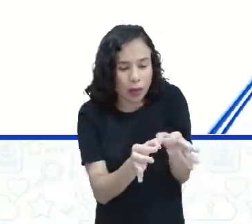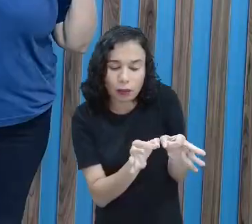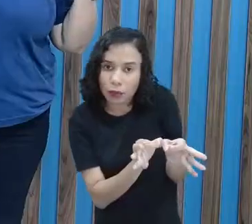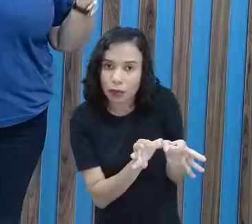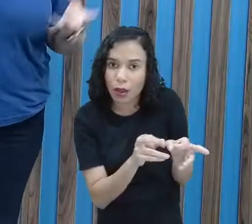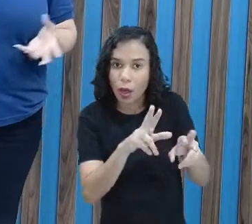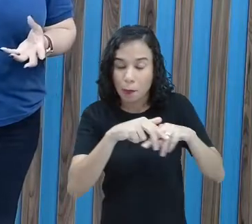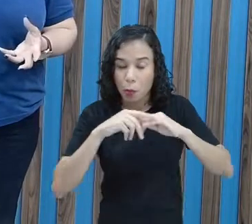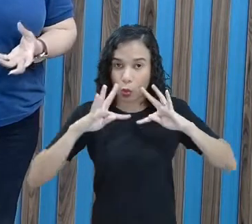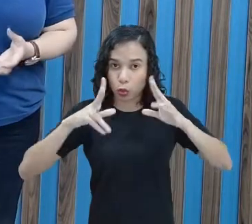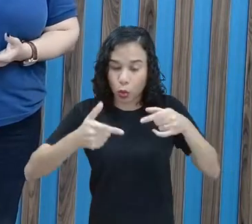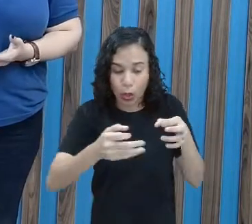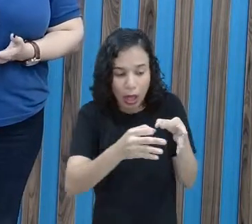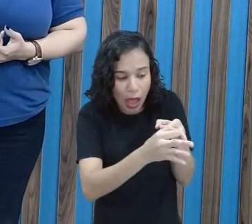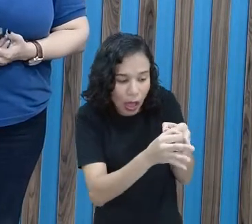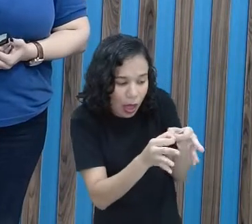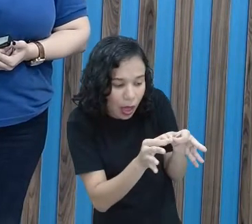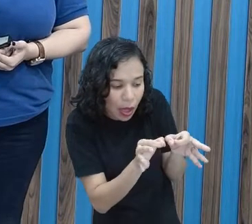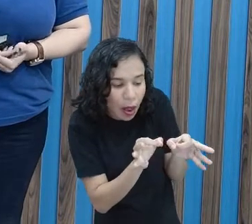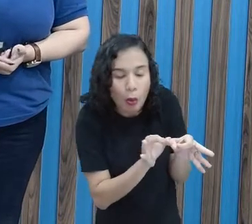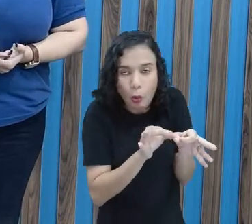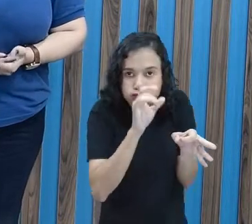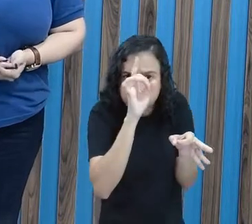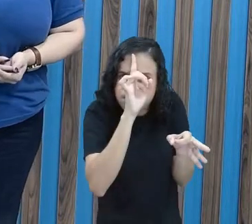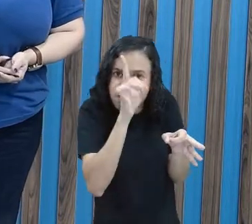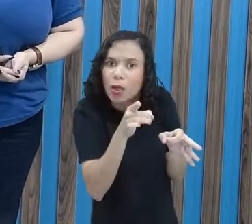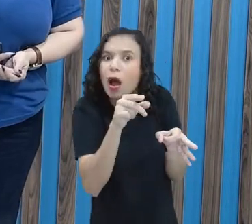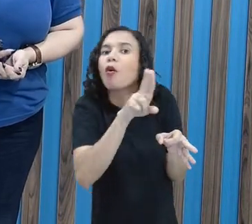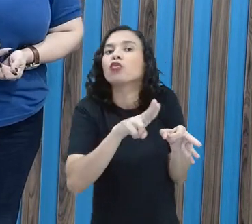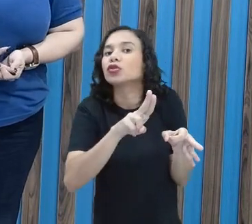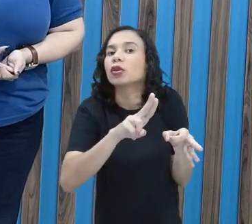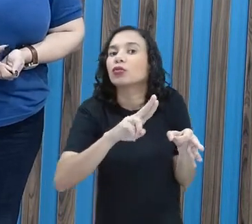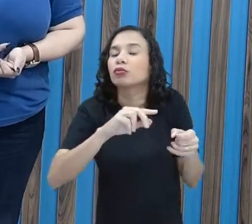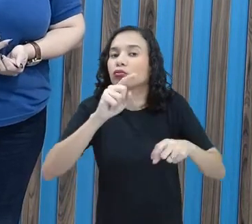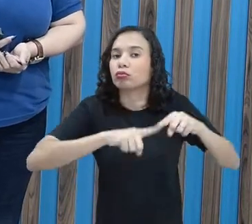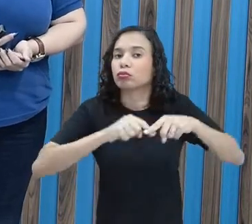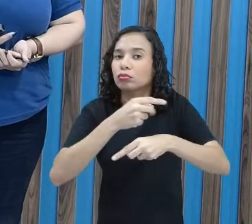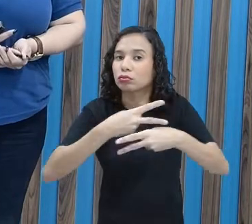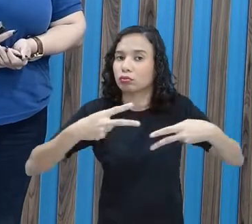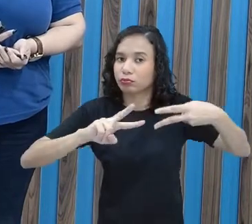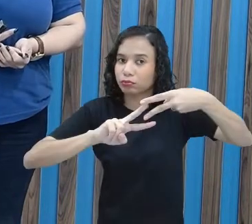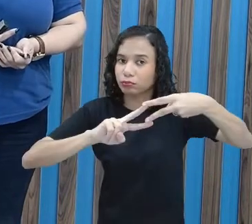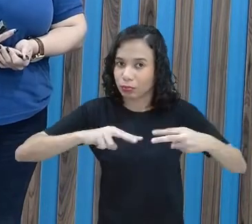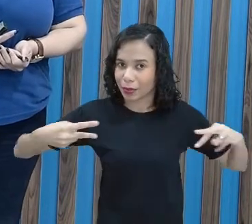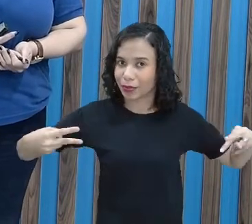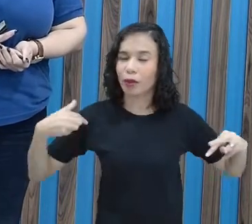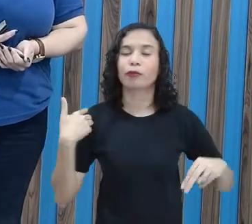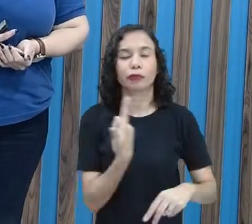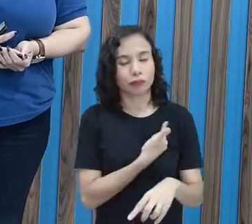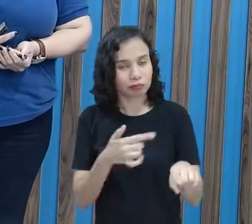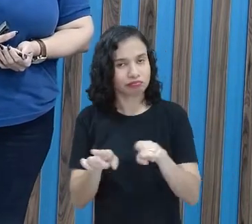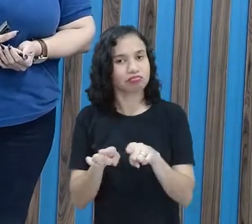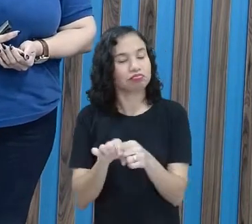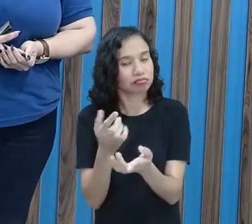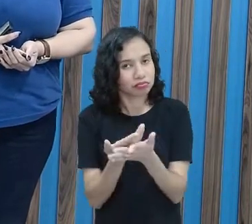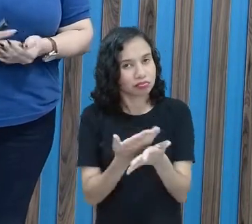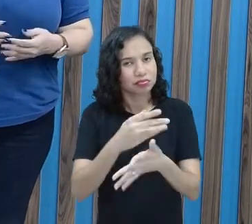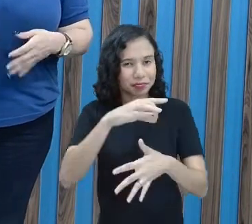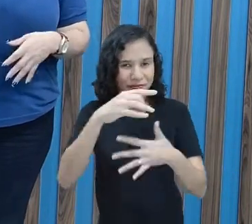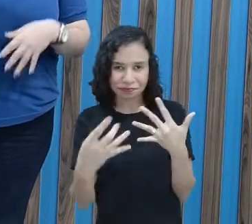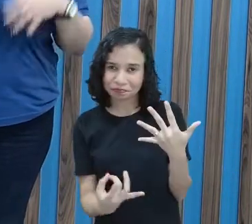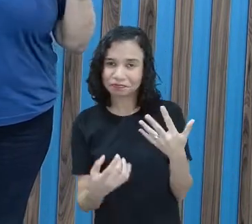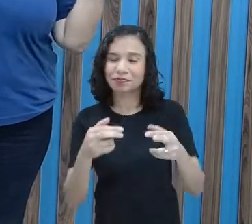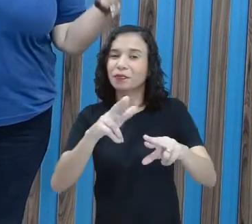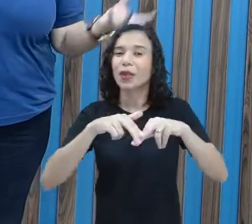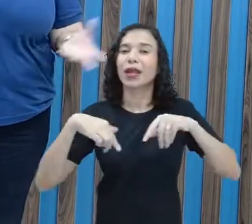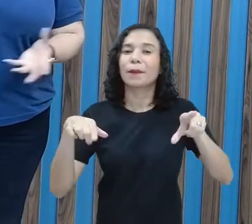todas as nossas células são comandadas aí pelo nosso material genético, tá? A gente também vai ver esse detalhezinho mais pra frente.